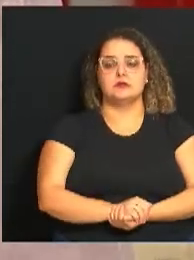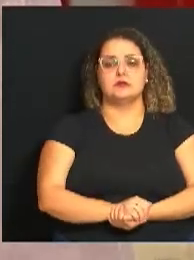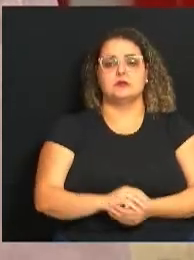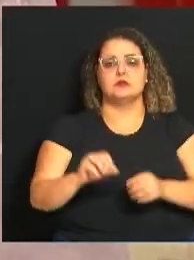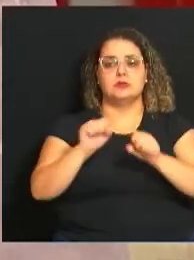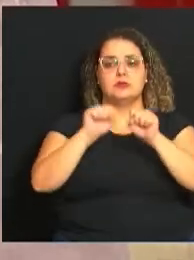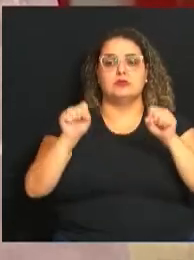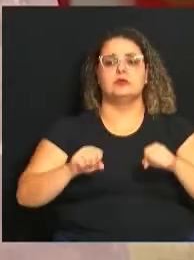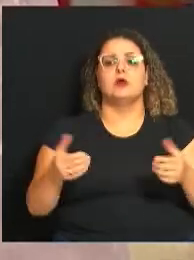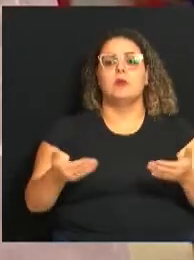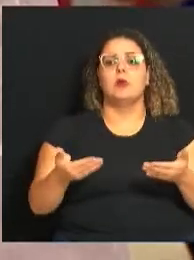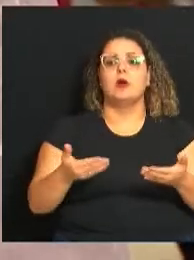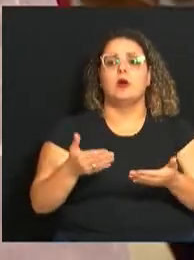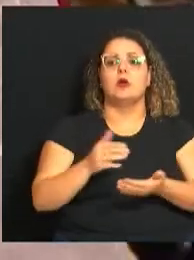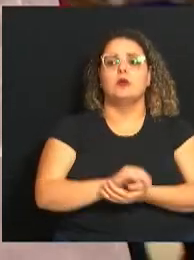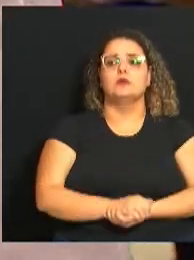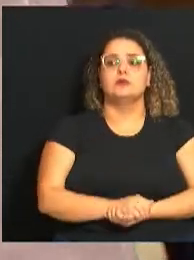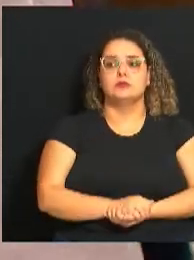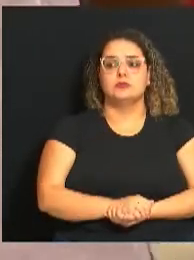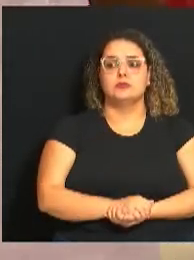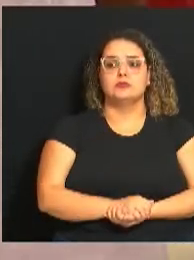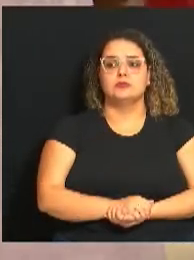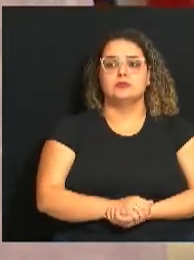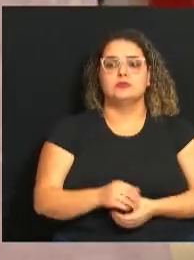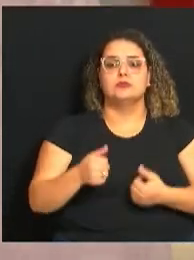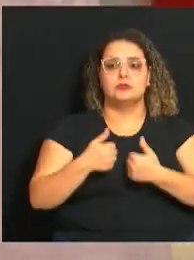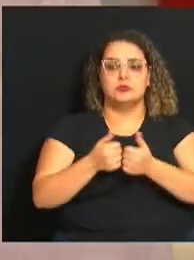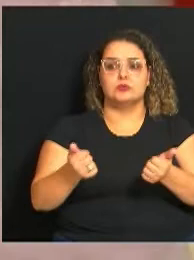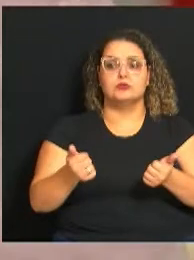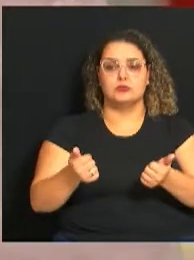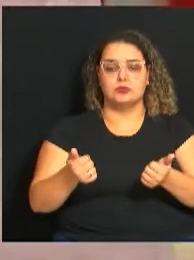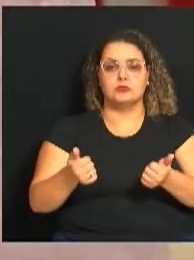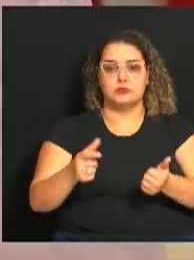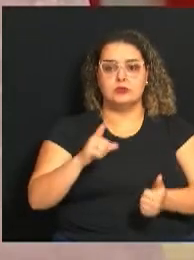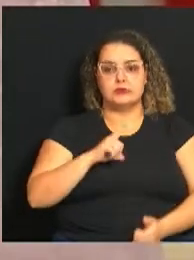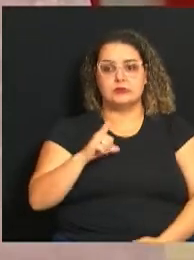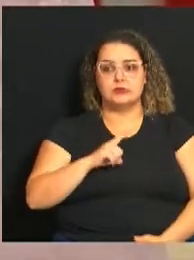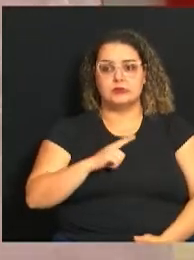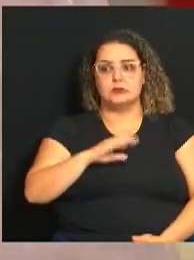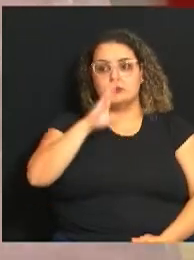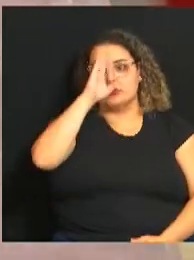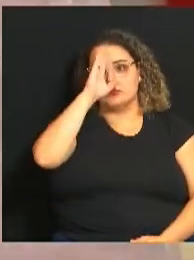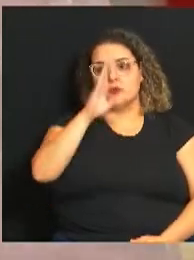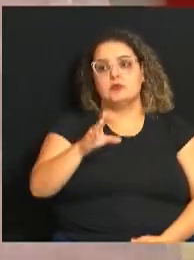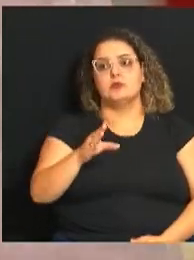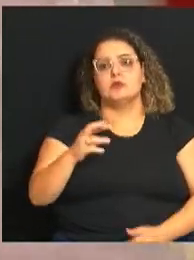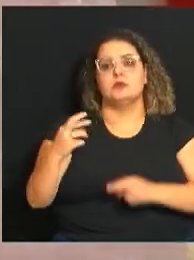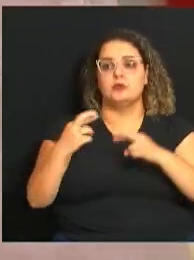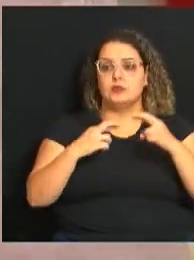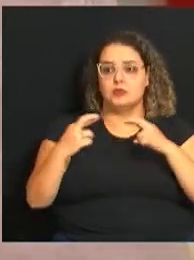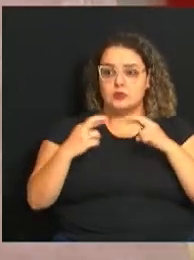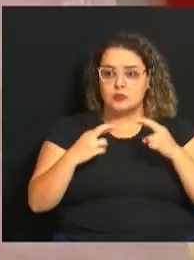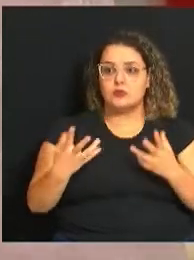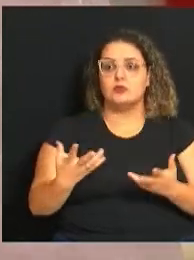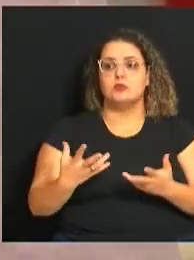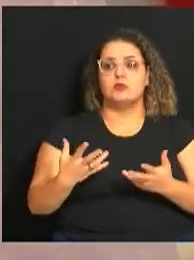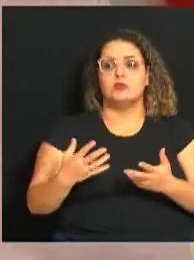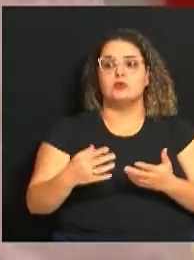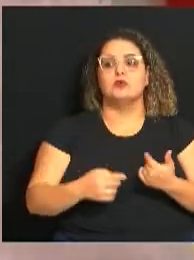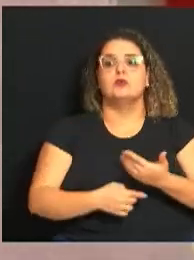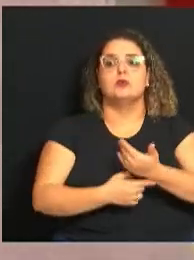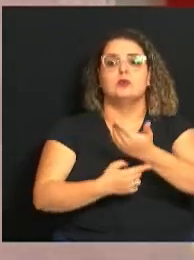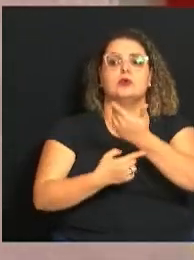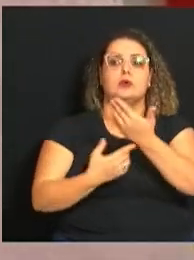hoje de transporte que a gente tem, principalmente na parte de fiscalização e de tecnologia, que